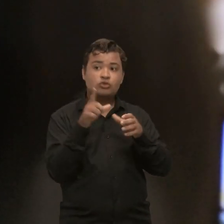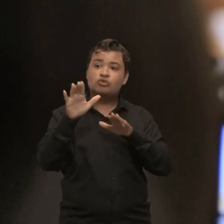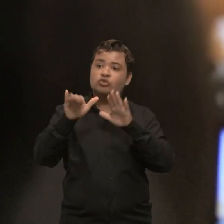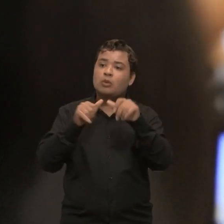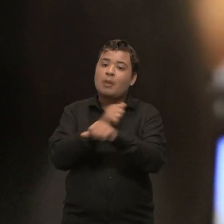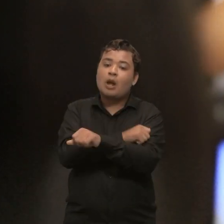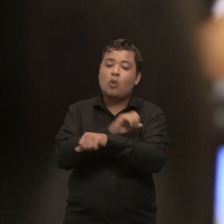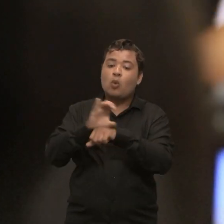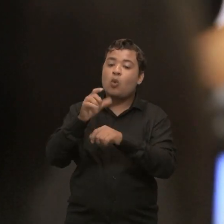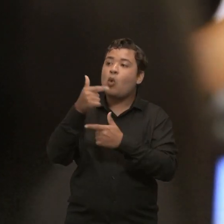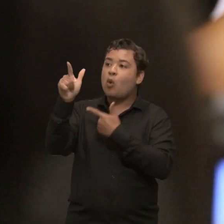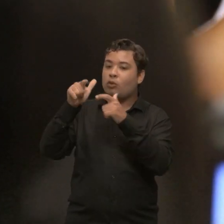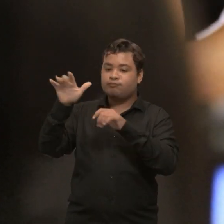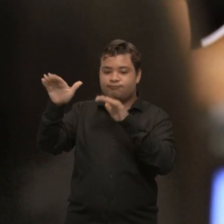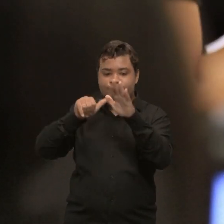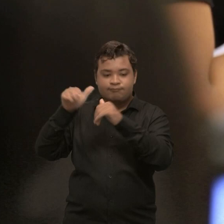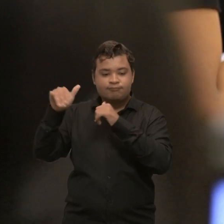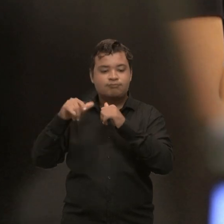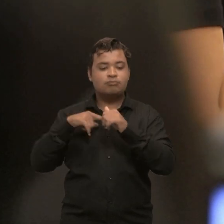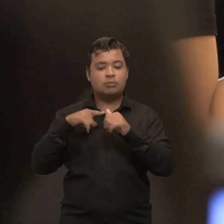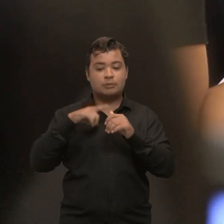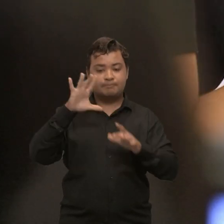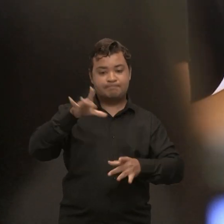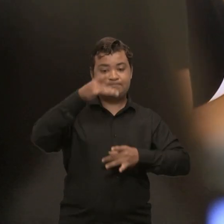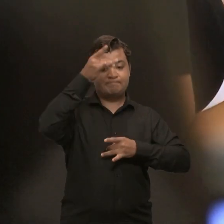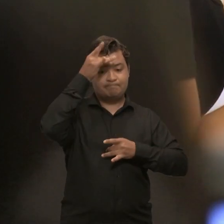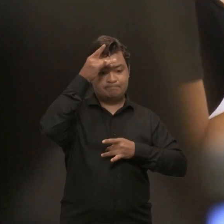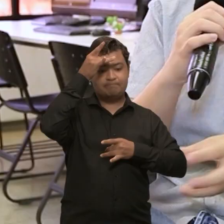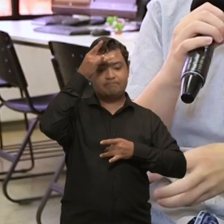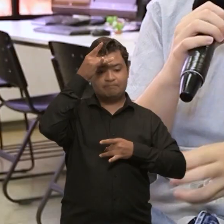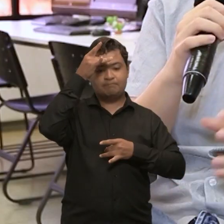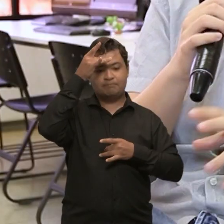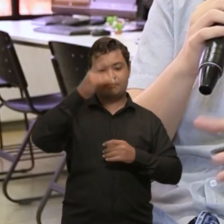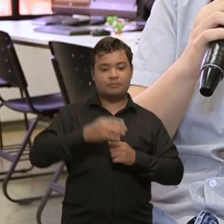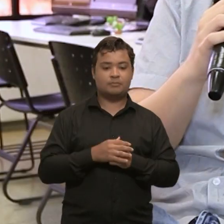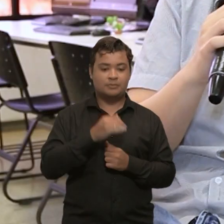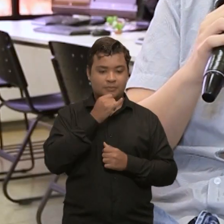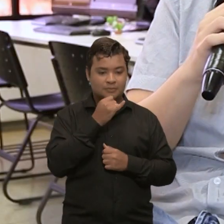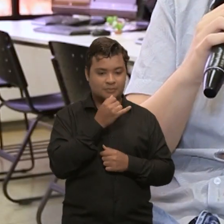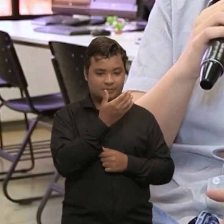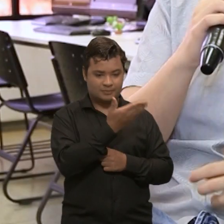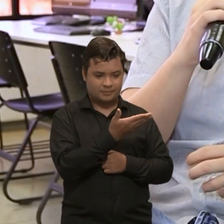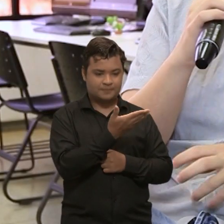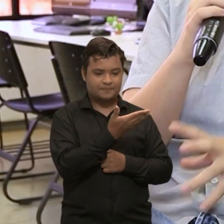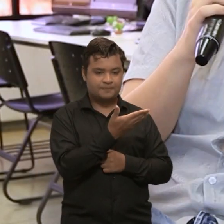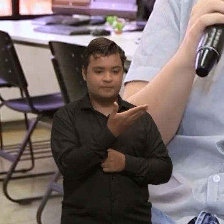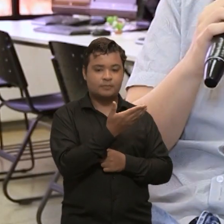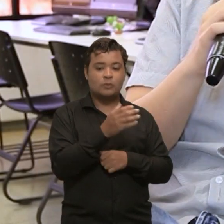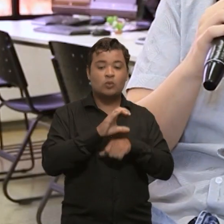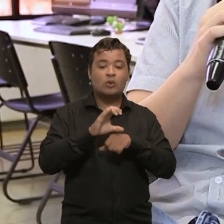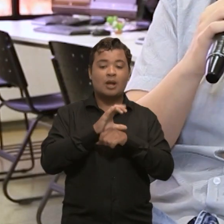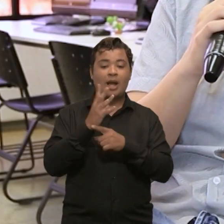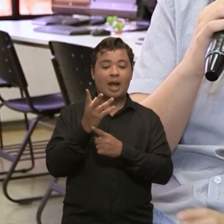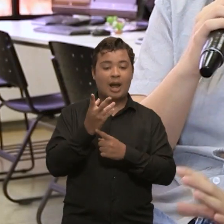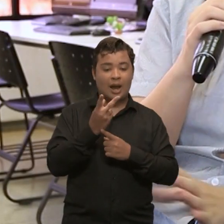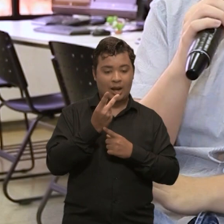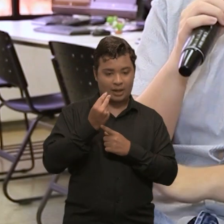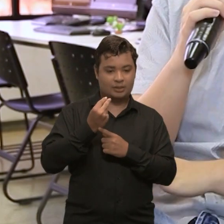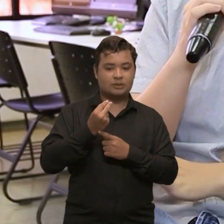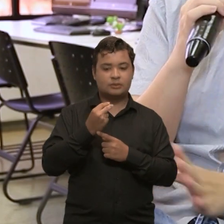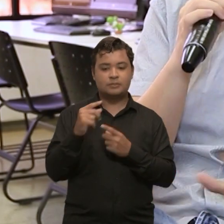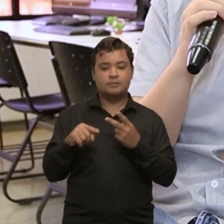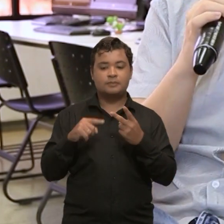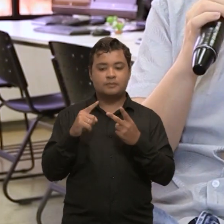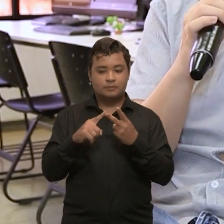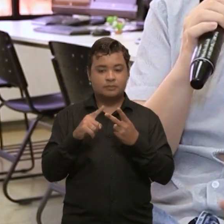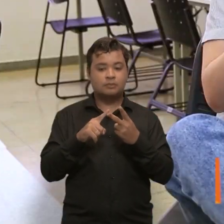outros cursos para interpretarem os papéis principais, como Júlia, que cursa artes cênicas, e Pedro, estudante